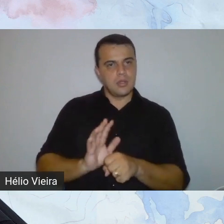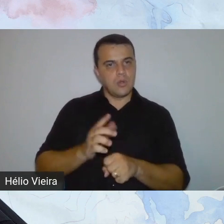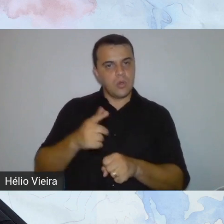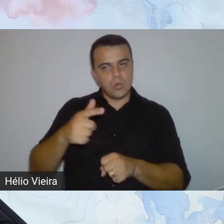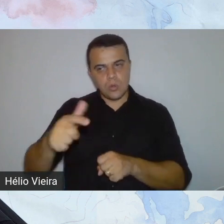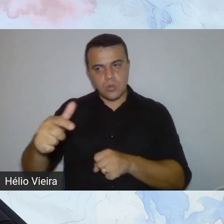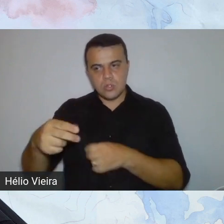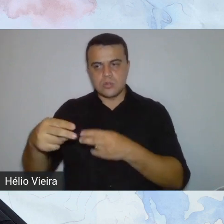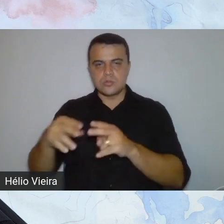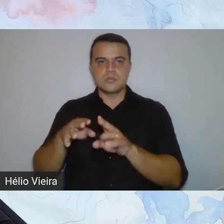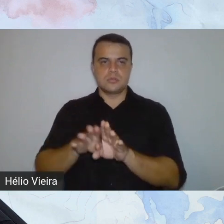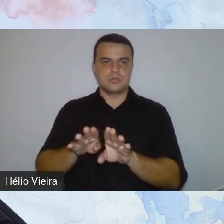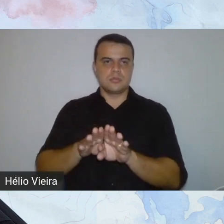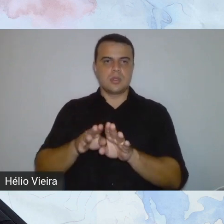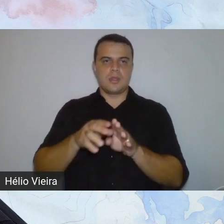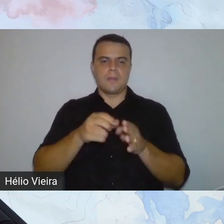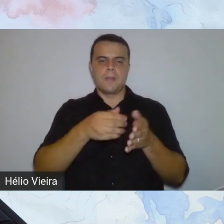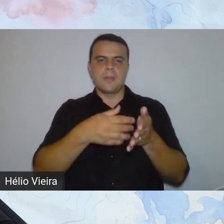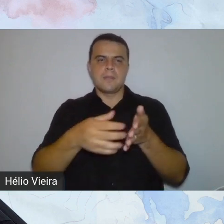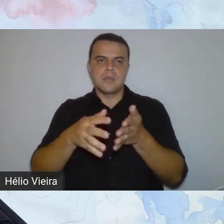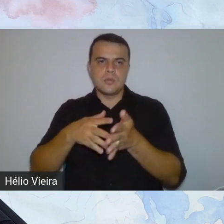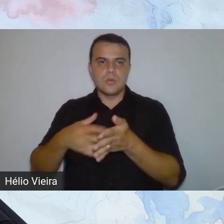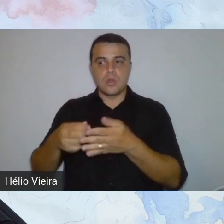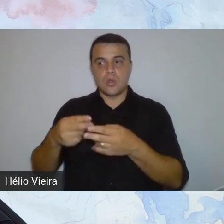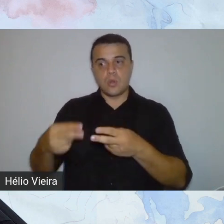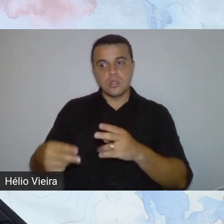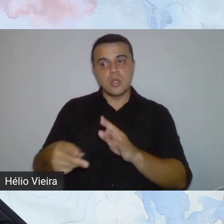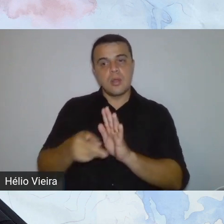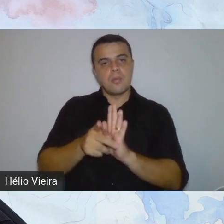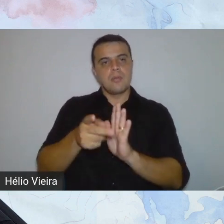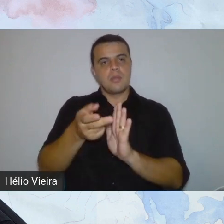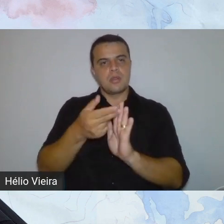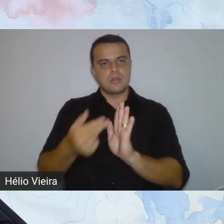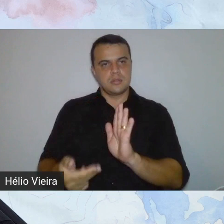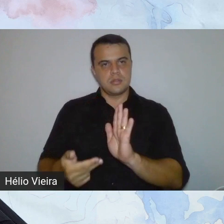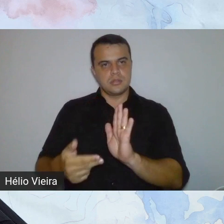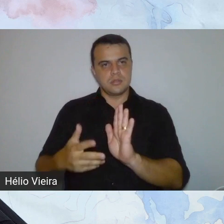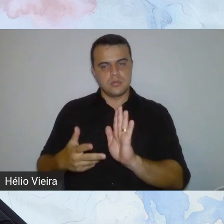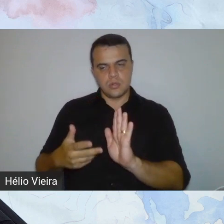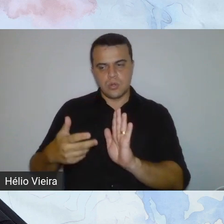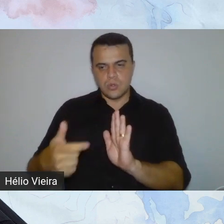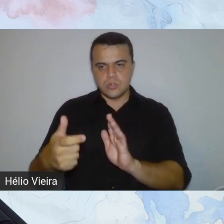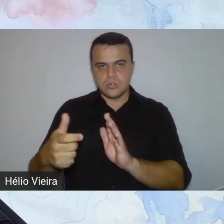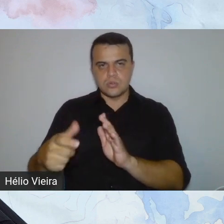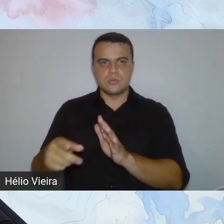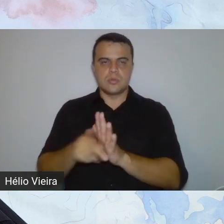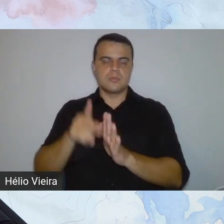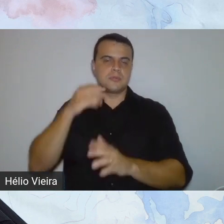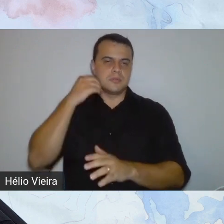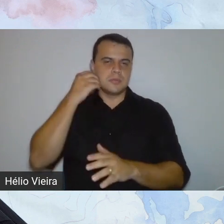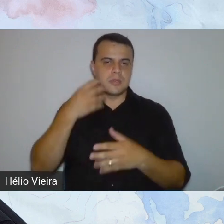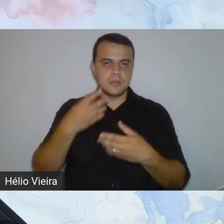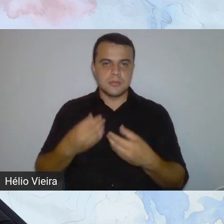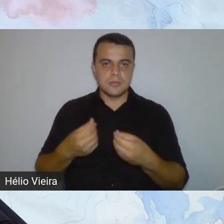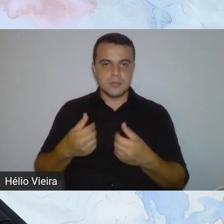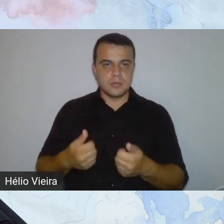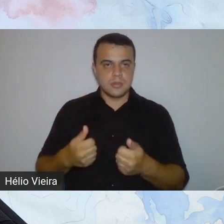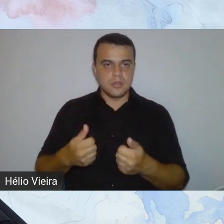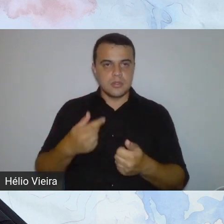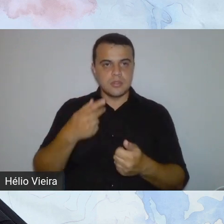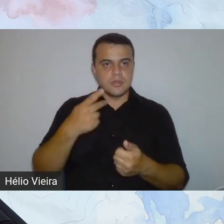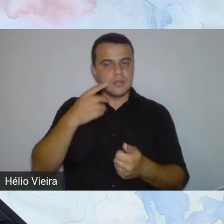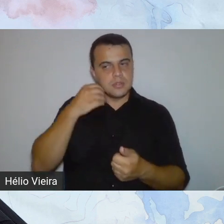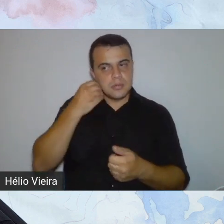outras técnicas de pintura, vão para outras técnicas da arte, entendeu? Vão para outros lugares e experimentem bastante. Então, quanto mais experimentar,